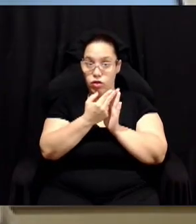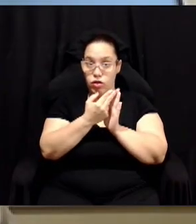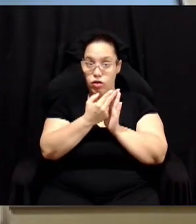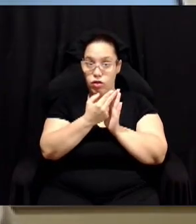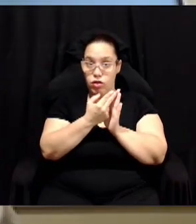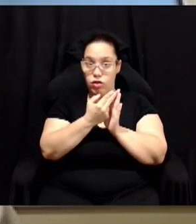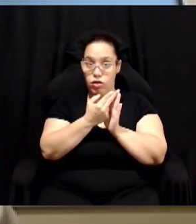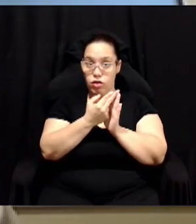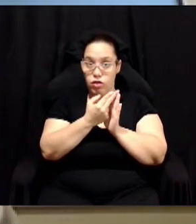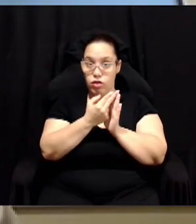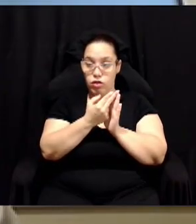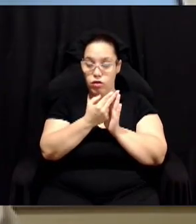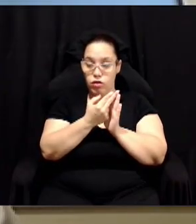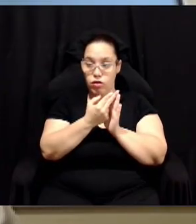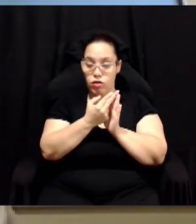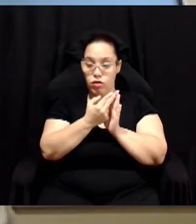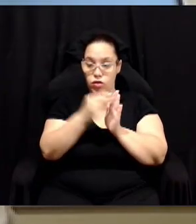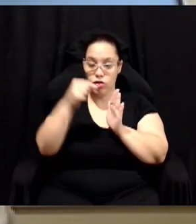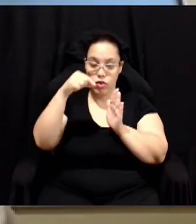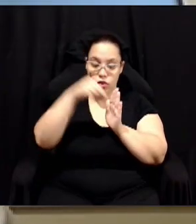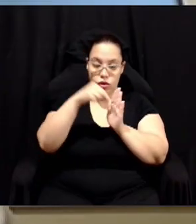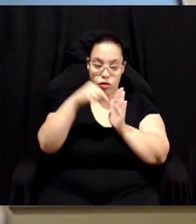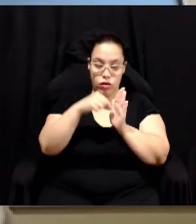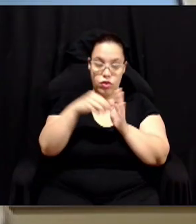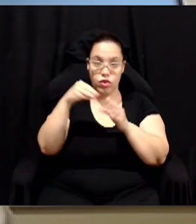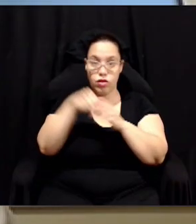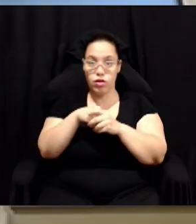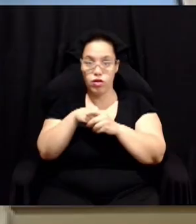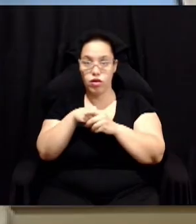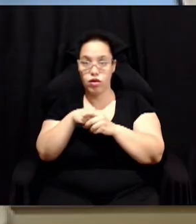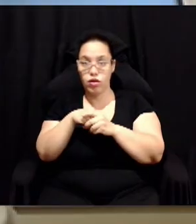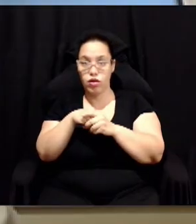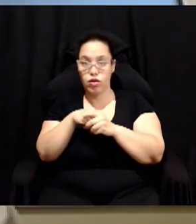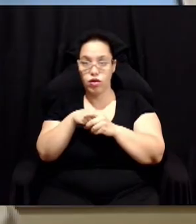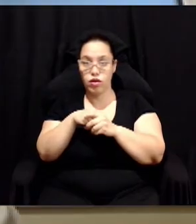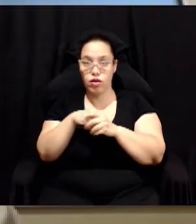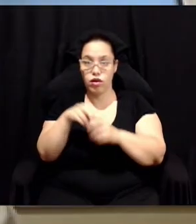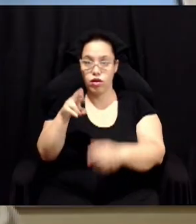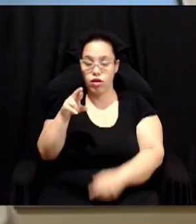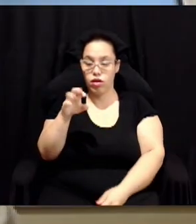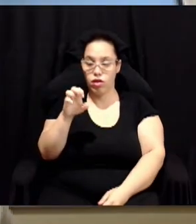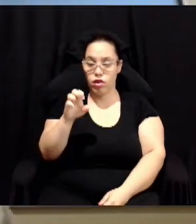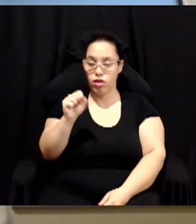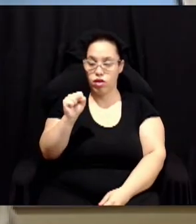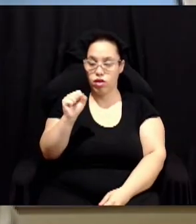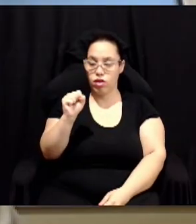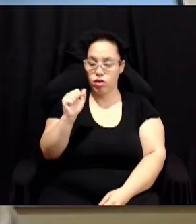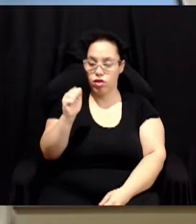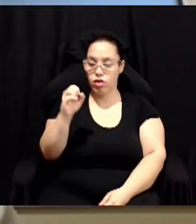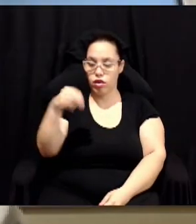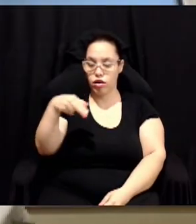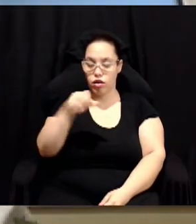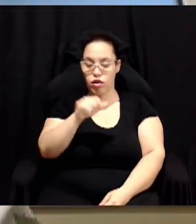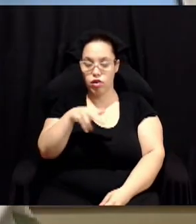de um eletrodo, dentro de um aparelho de ressonância magnética com lesões por